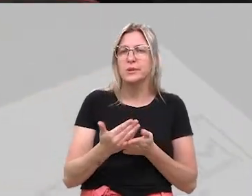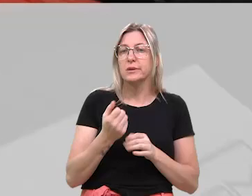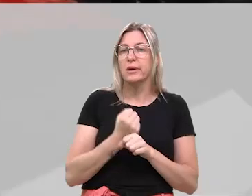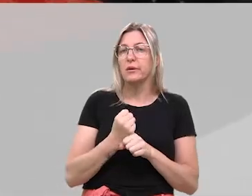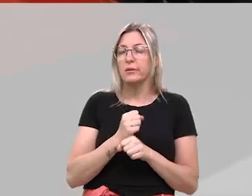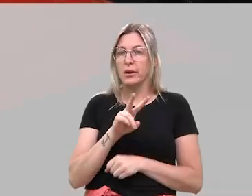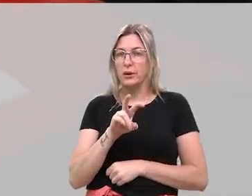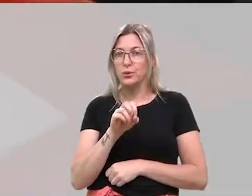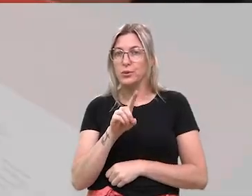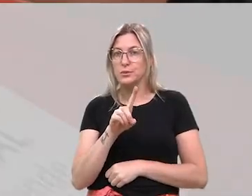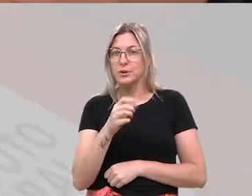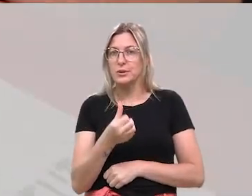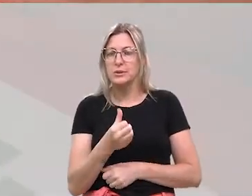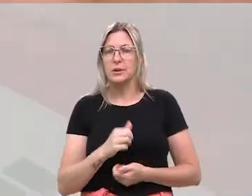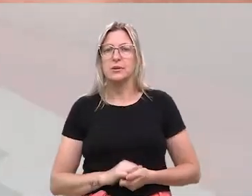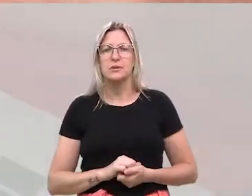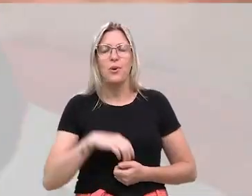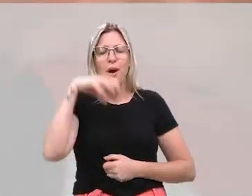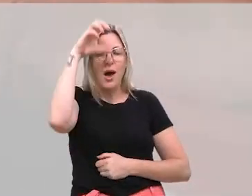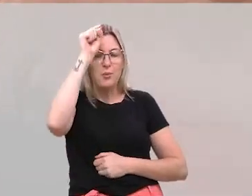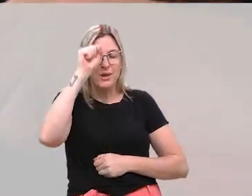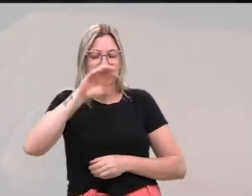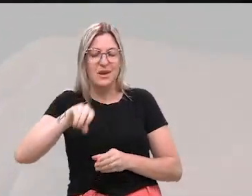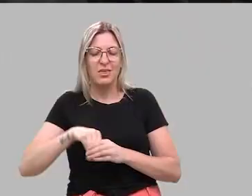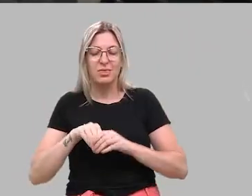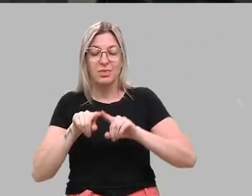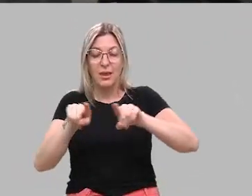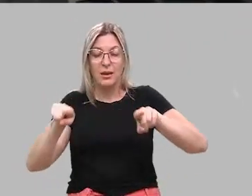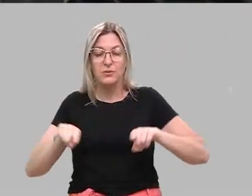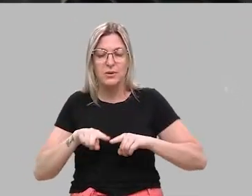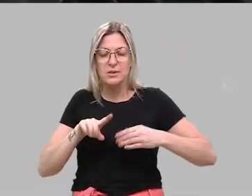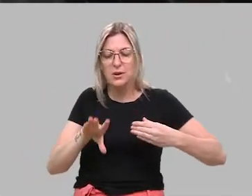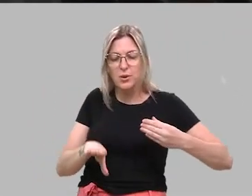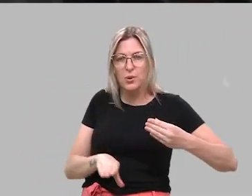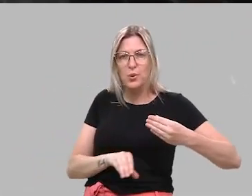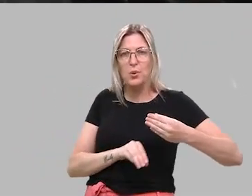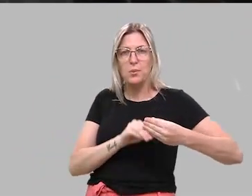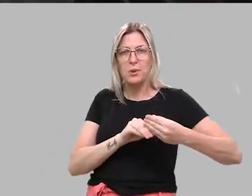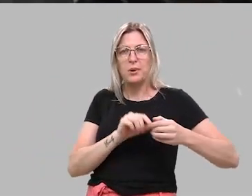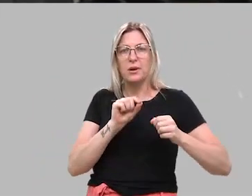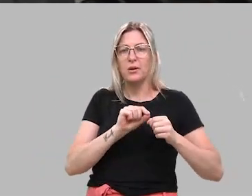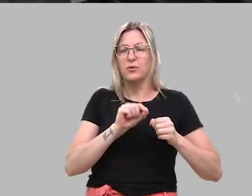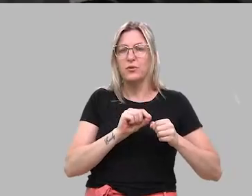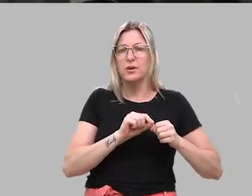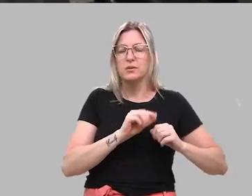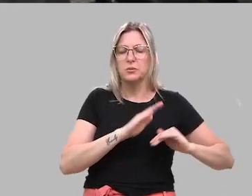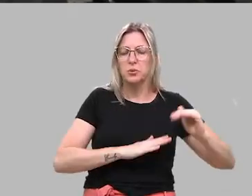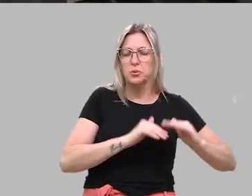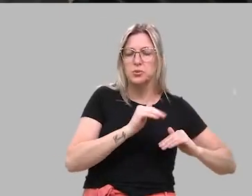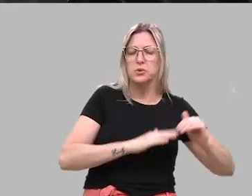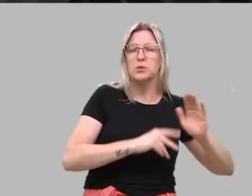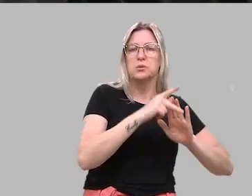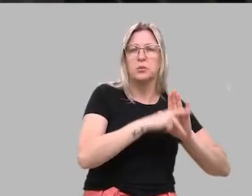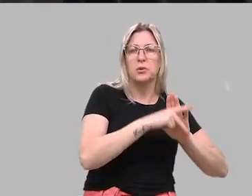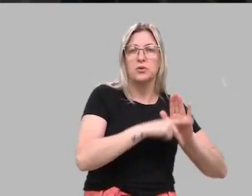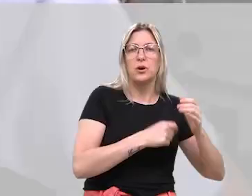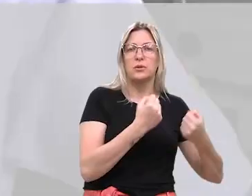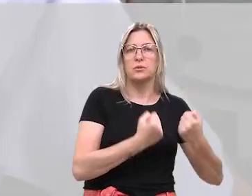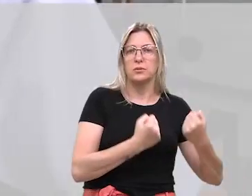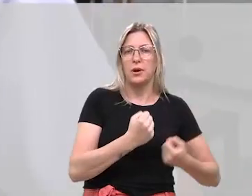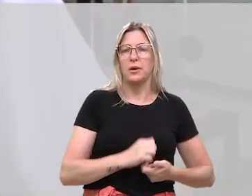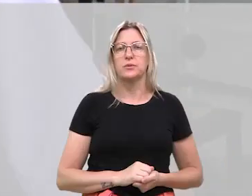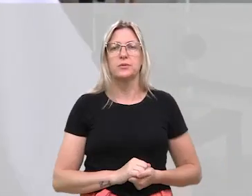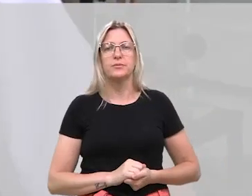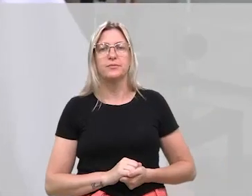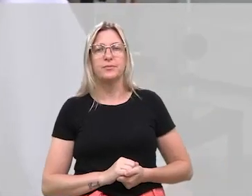das pesquisas, o aprendizado em sala de aula é reforçado e aplicado pelos alunos através da construção dos protótipos.